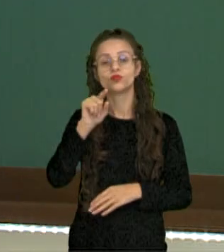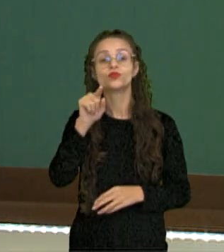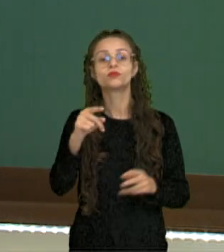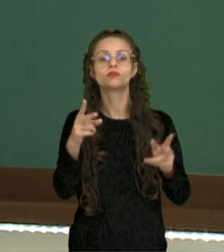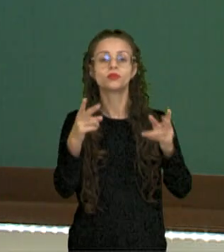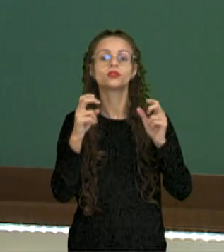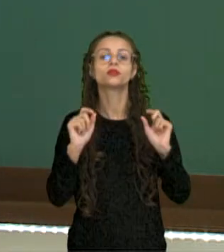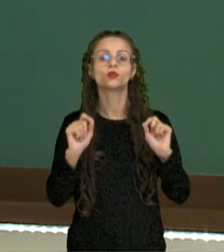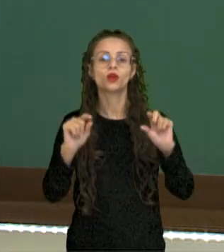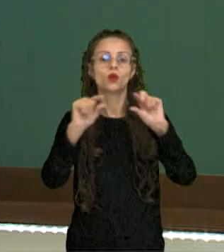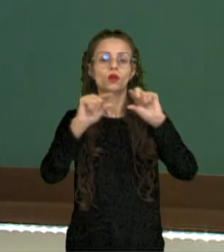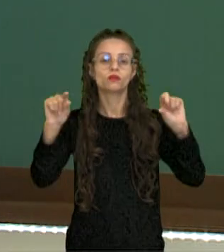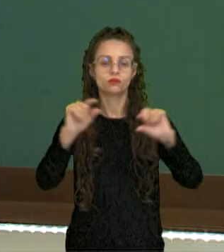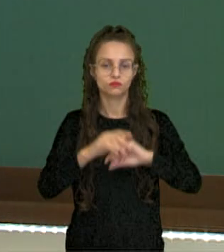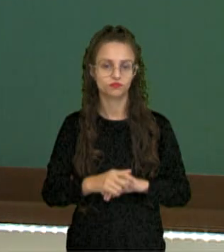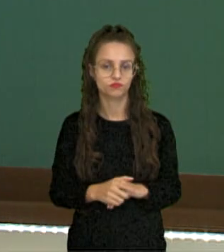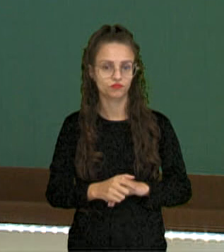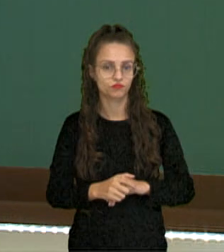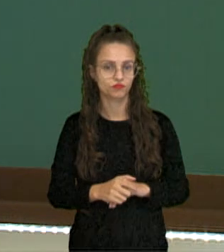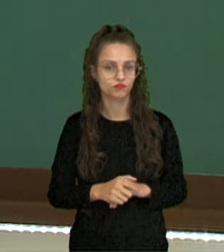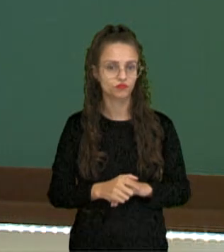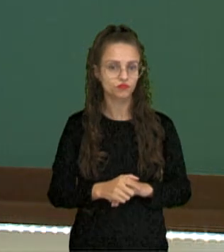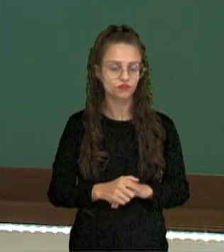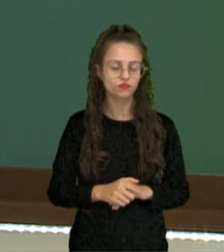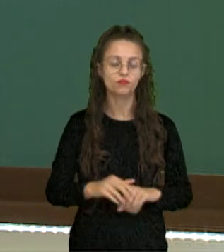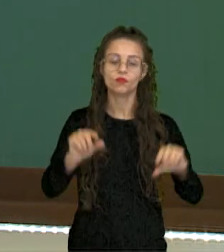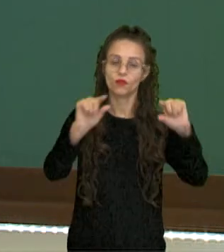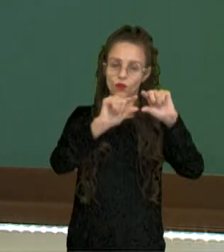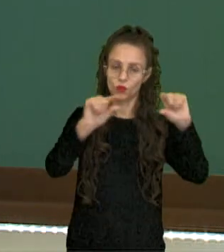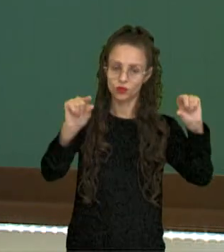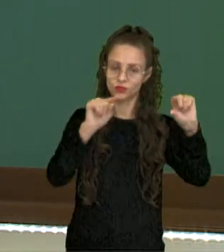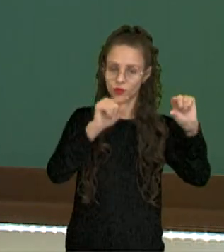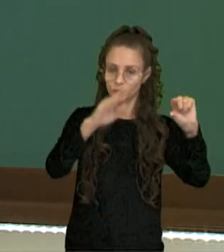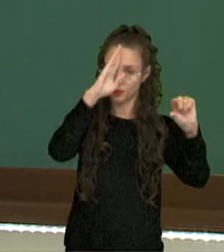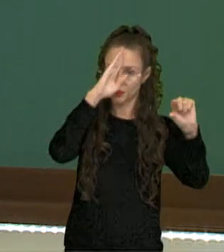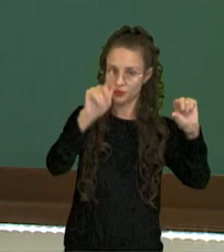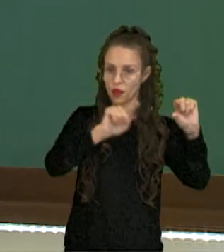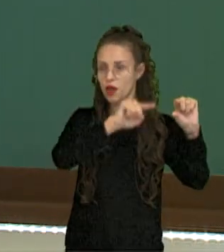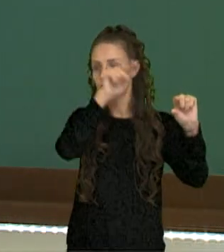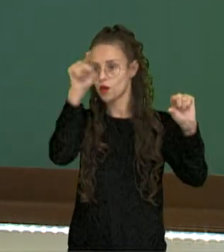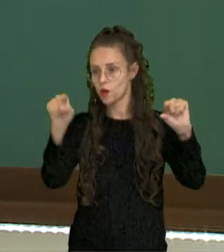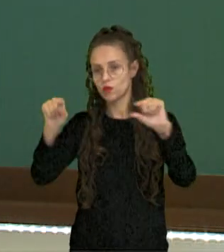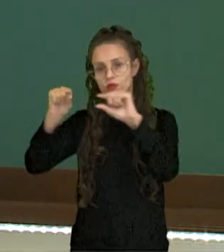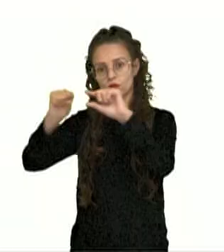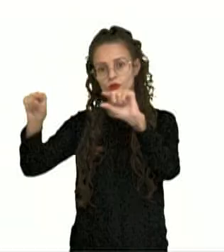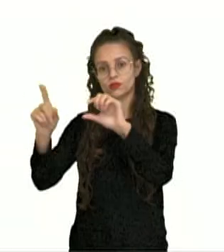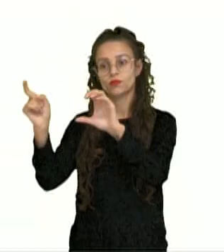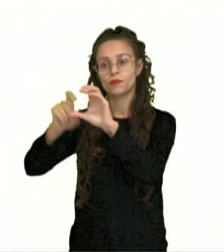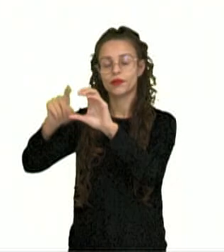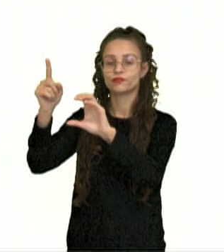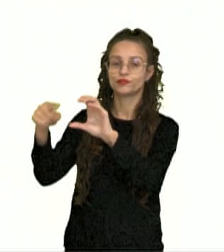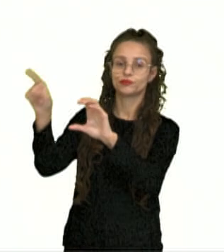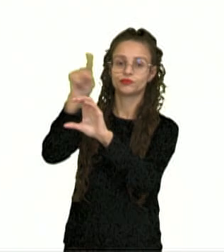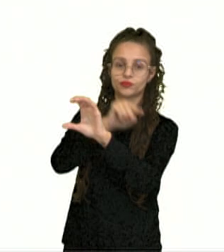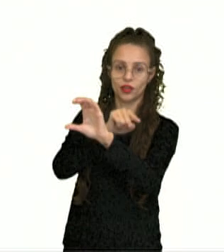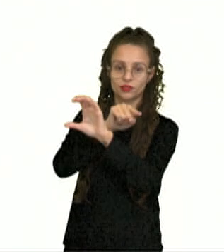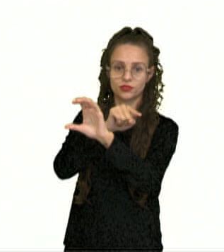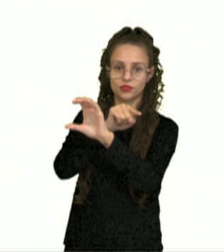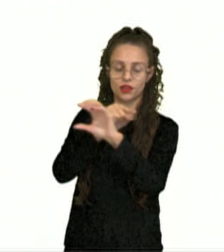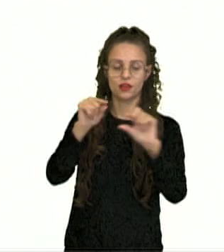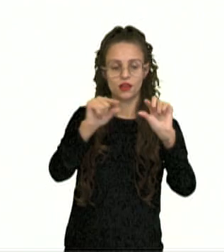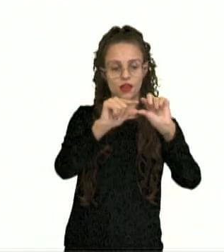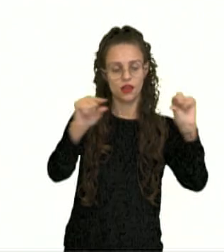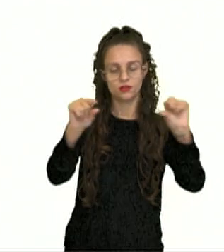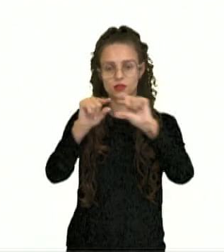observa nessas orações? Eu tenho uma oração principal e uma oração que depende da outra, ou seja, uma